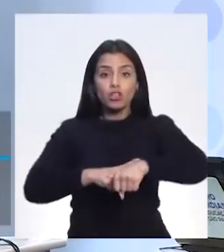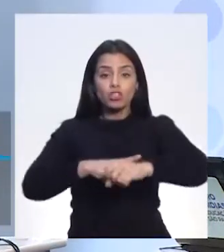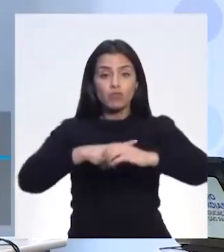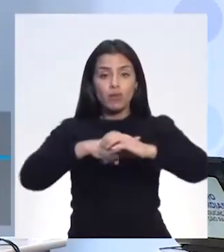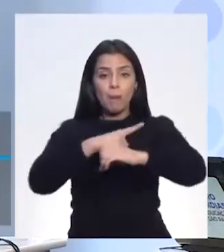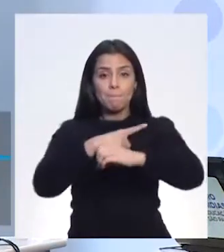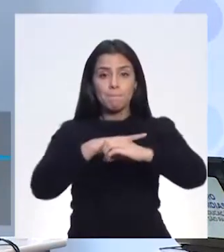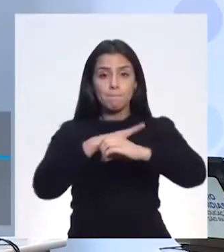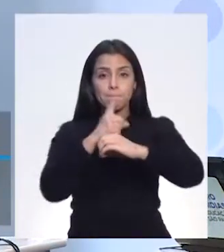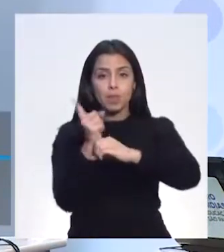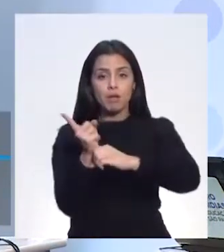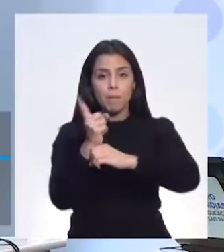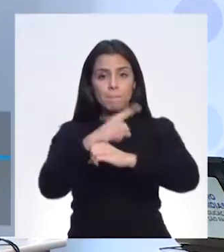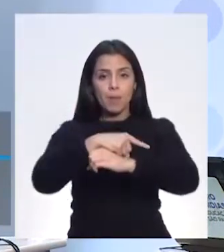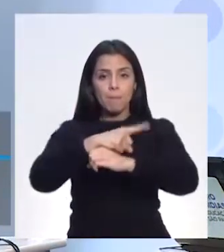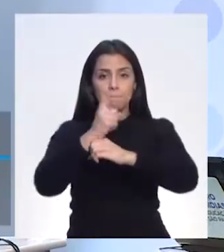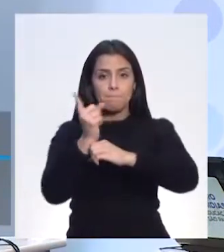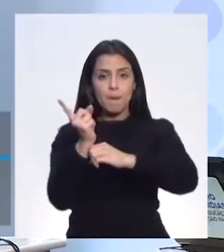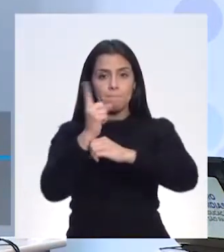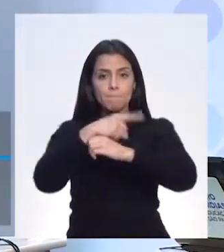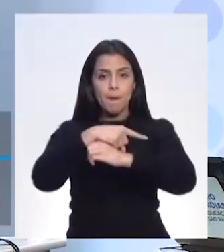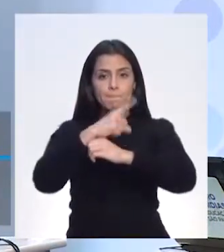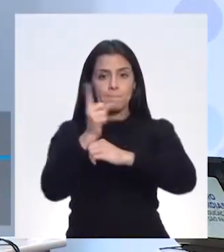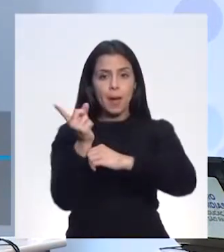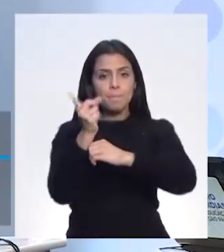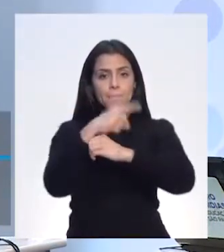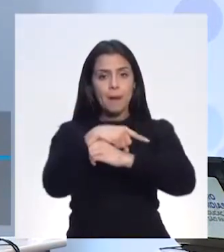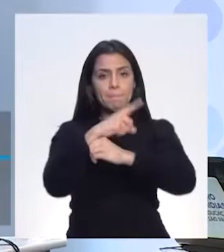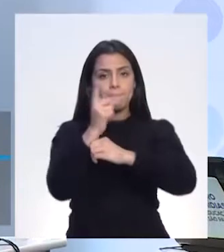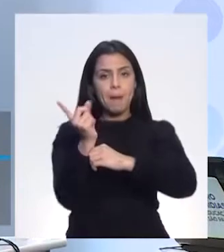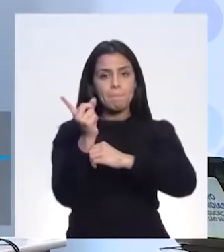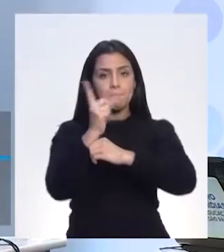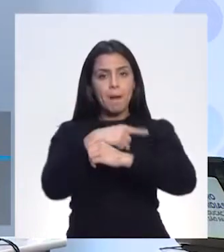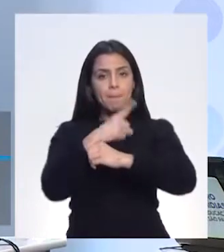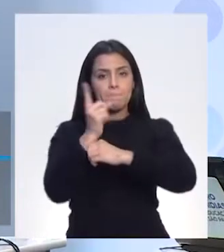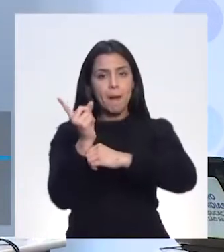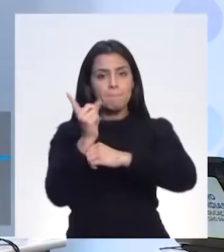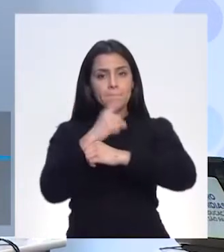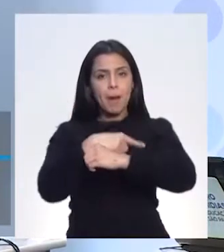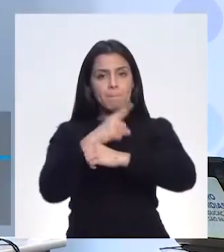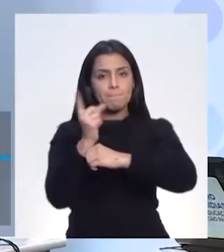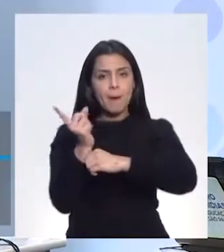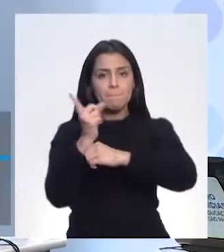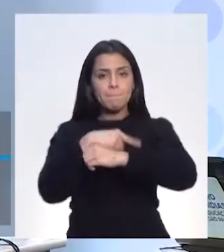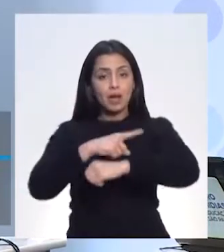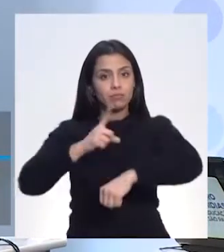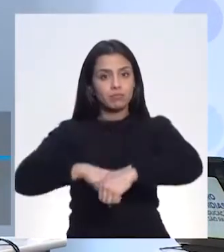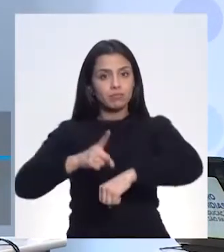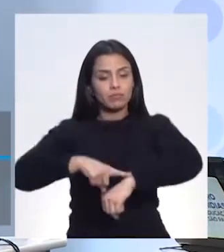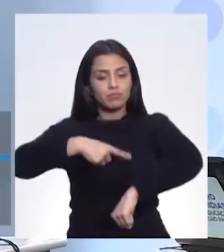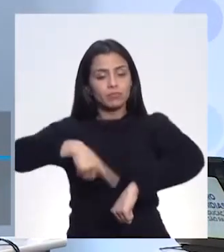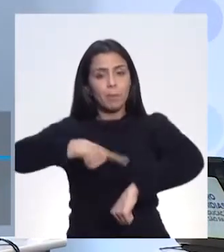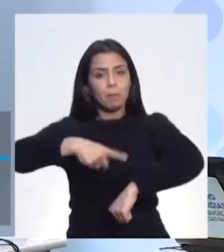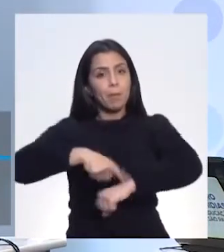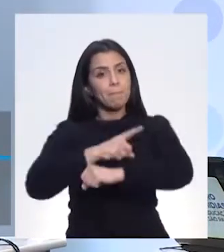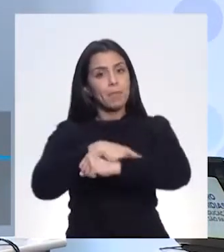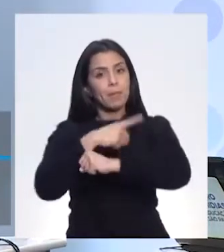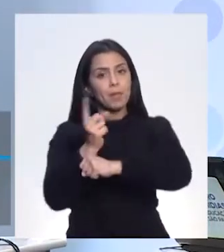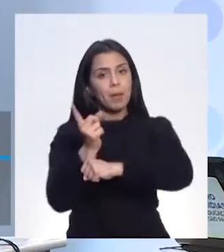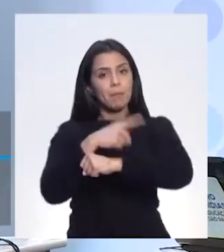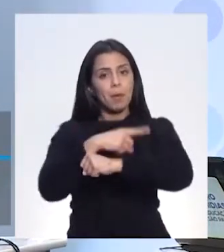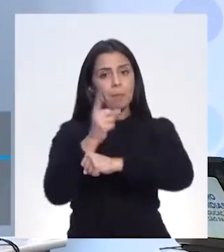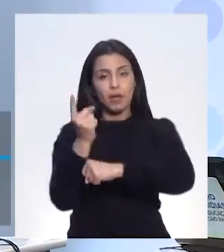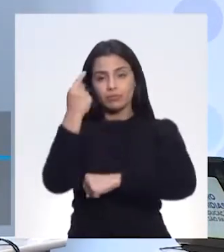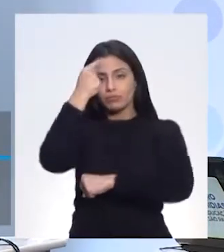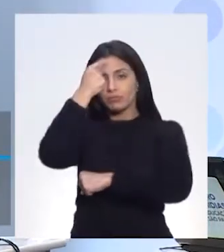que marca os segundos. E minutos e horas, é claro. O pêndulo vai para a direita, esquerda, direita, esquerda, direita,